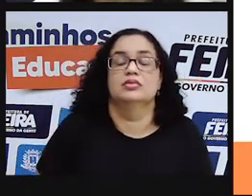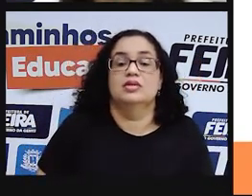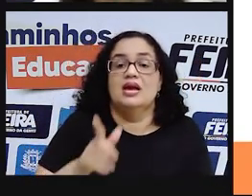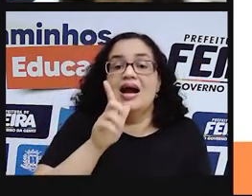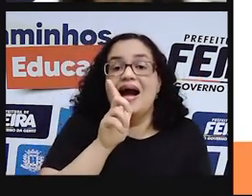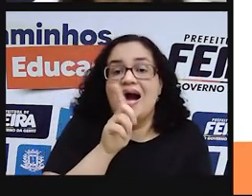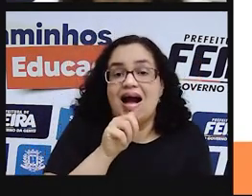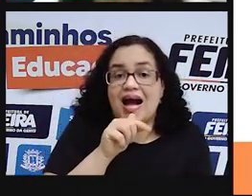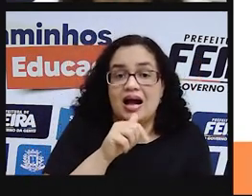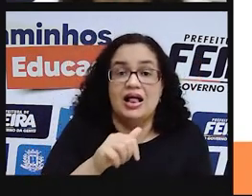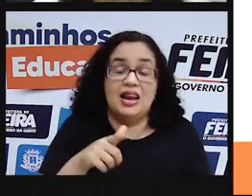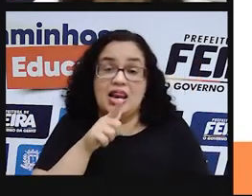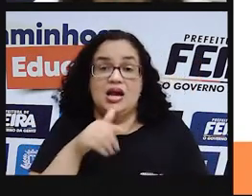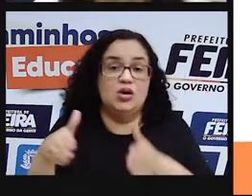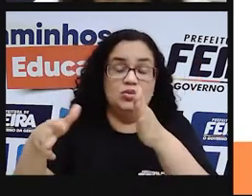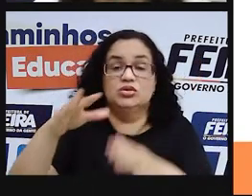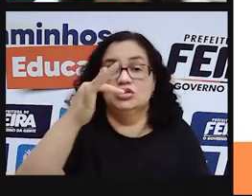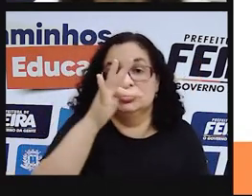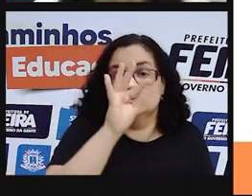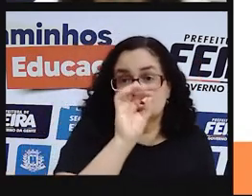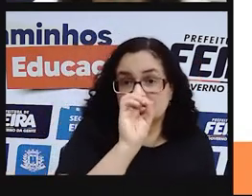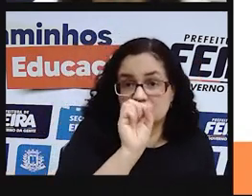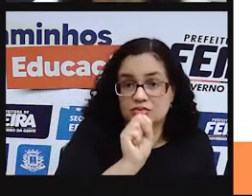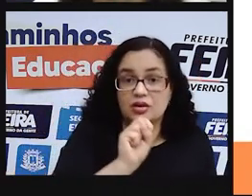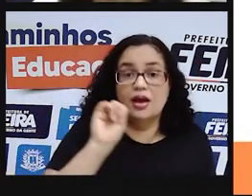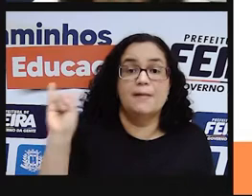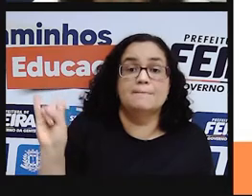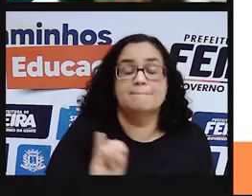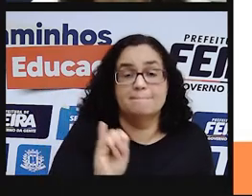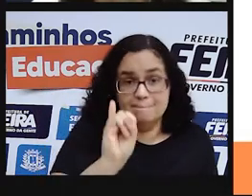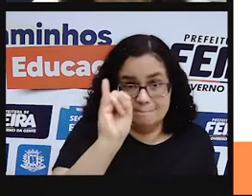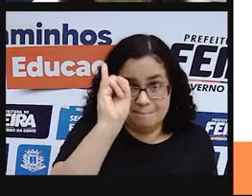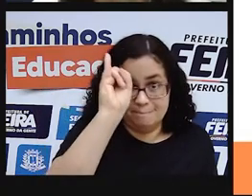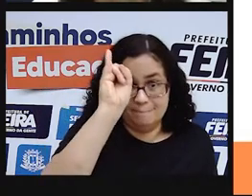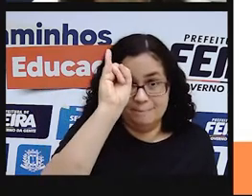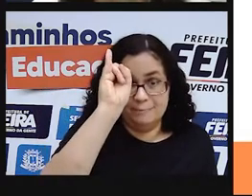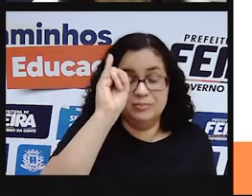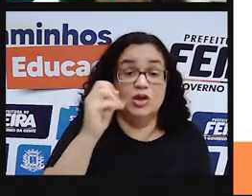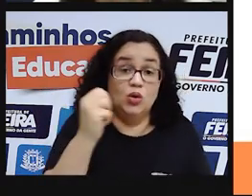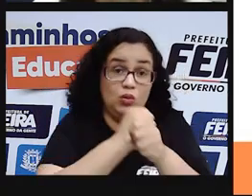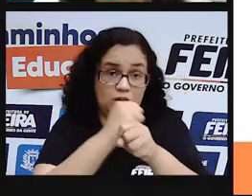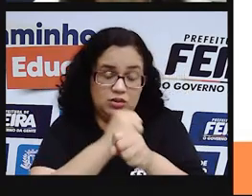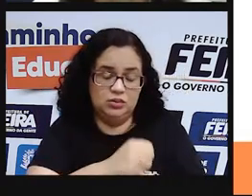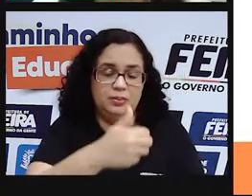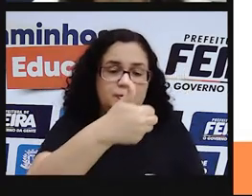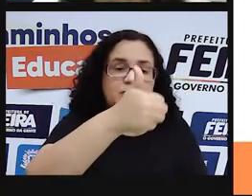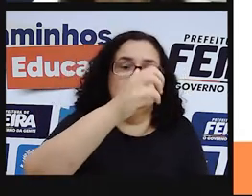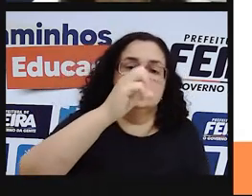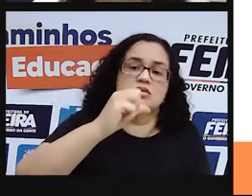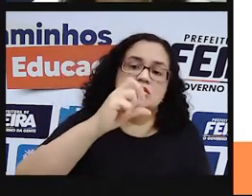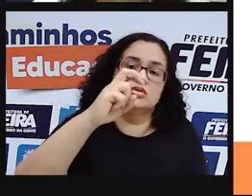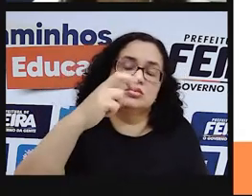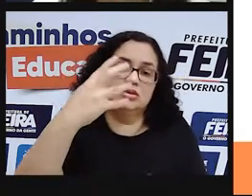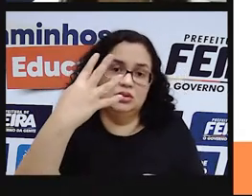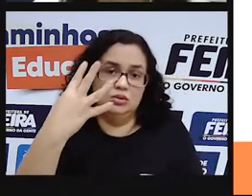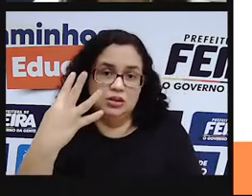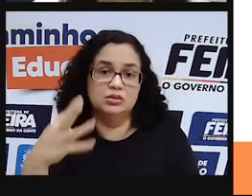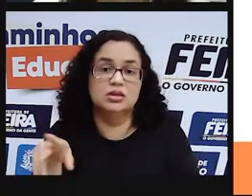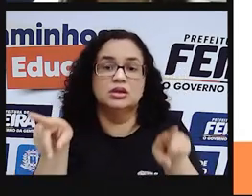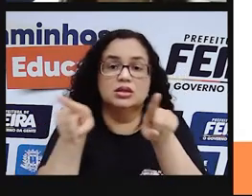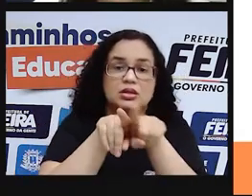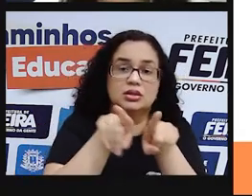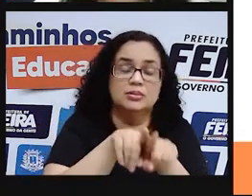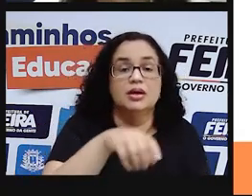hídrico das Lagoas de feira tem sua importância quando se registra que entra em 1954 em